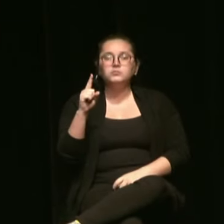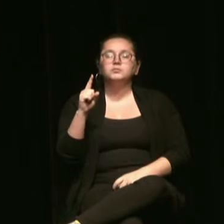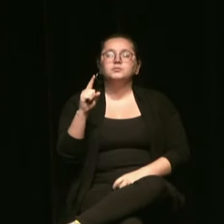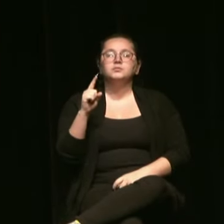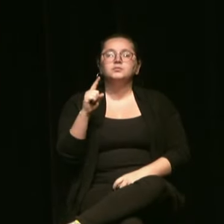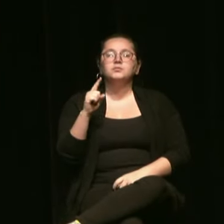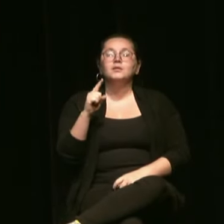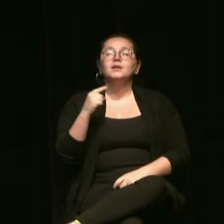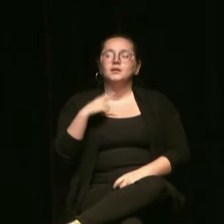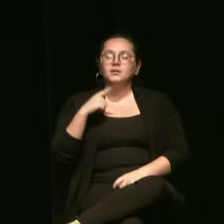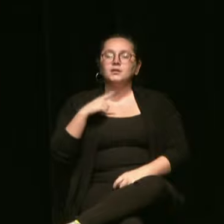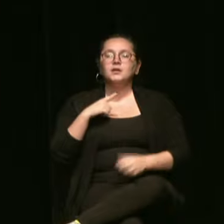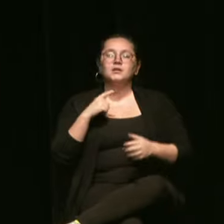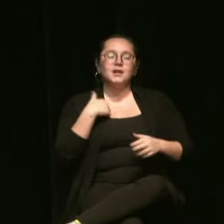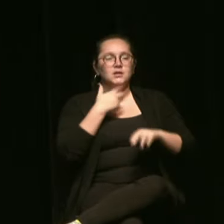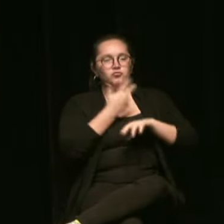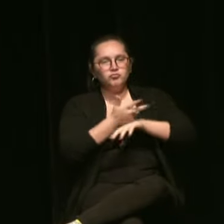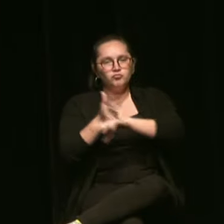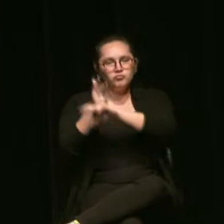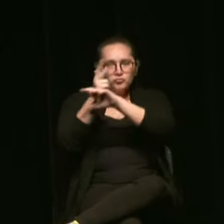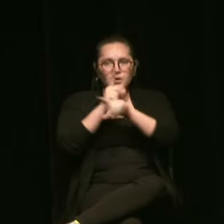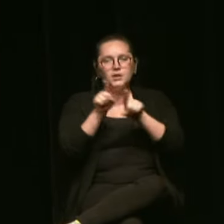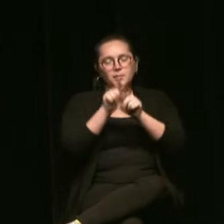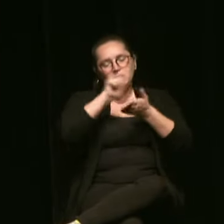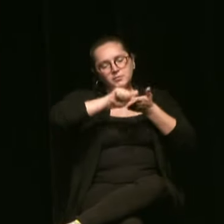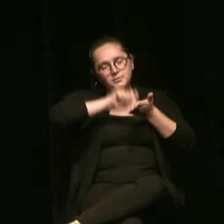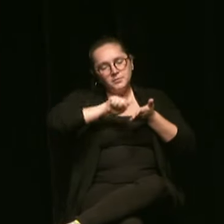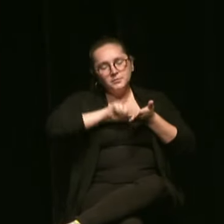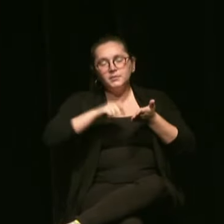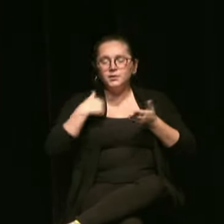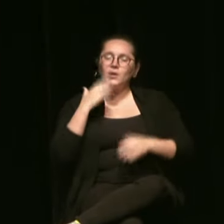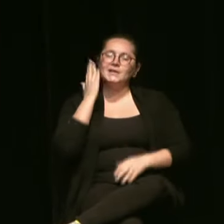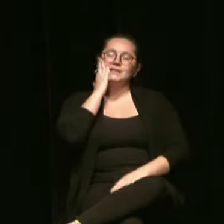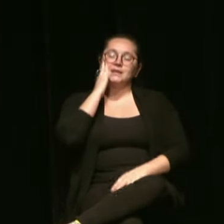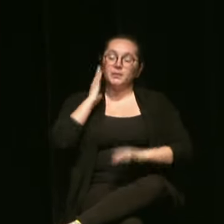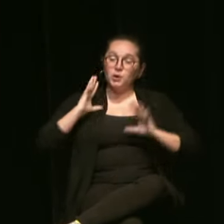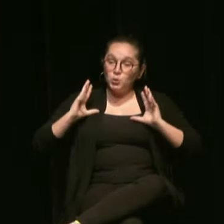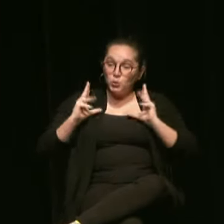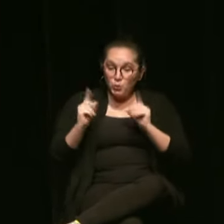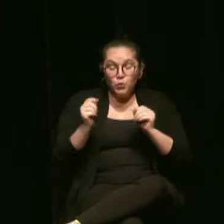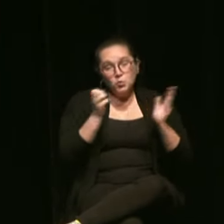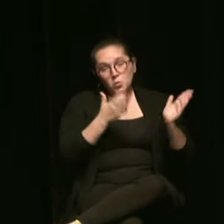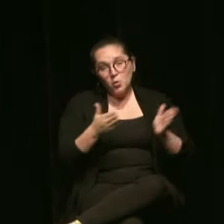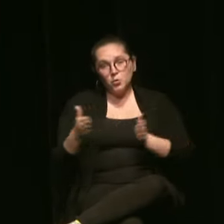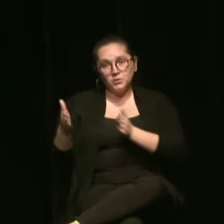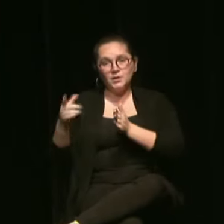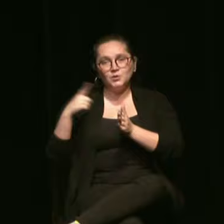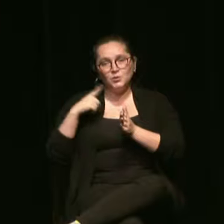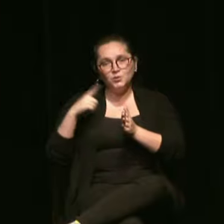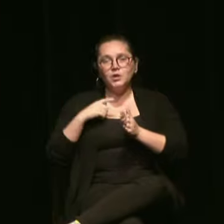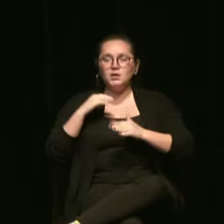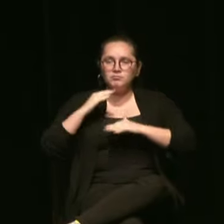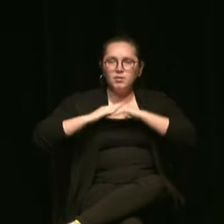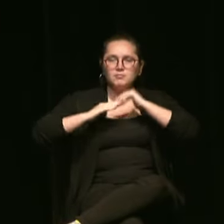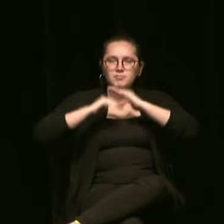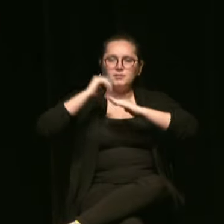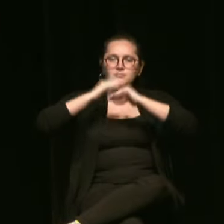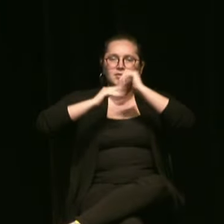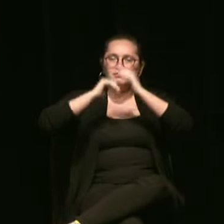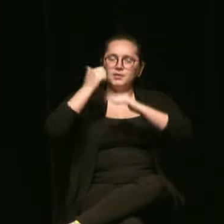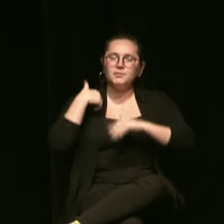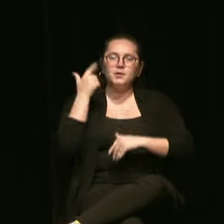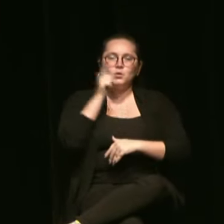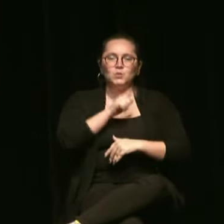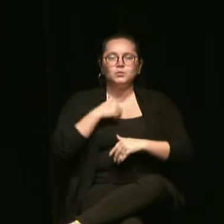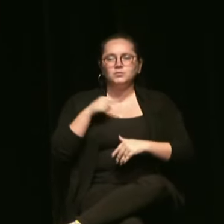que fez um diário das filmagens. Então, é alguém que está muito por dentro de todo o processo de construção desse filme complexo e intrigante